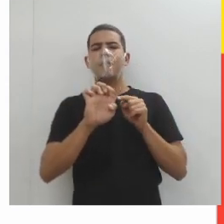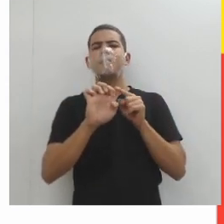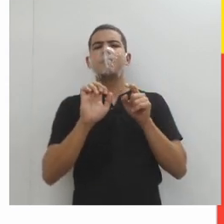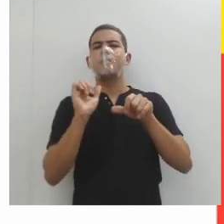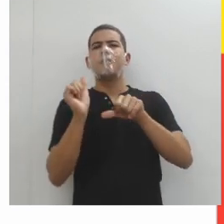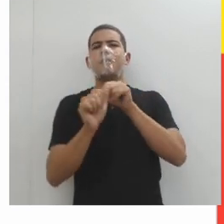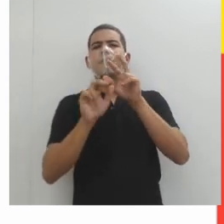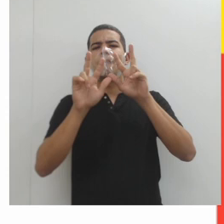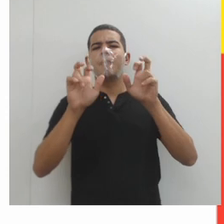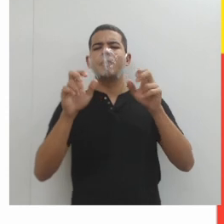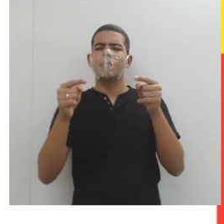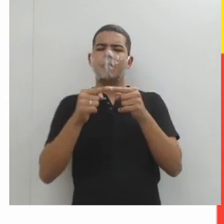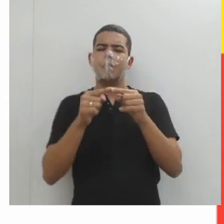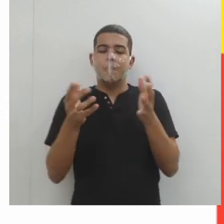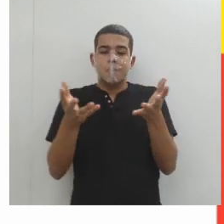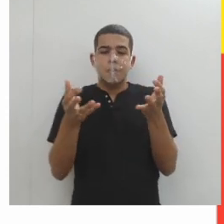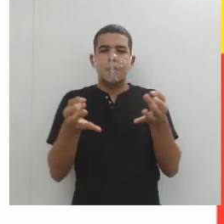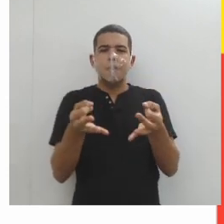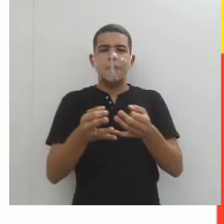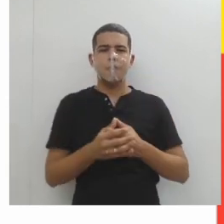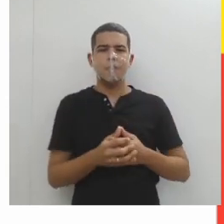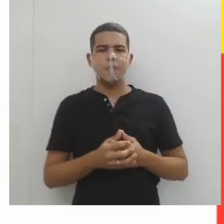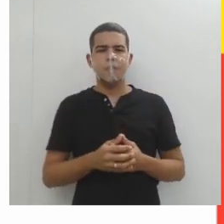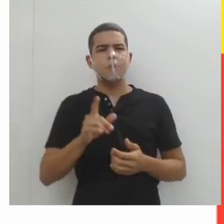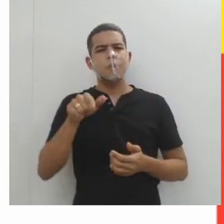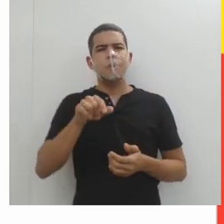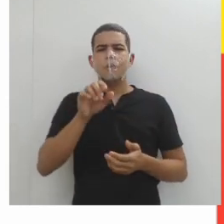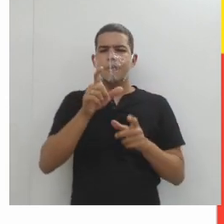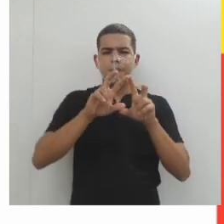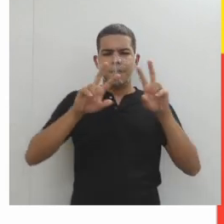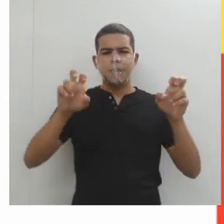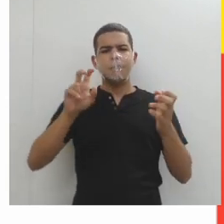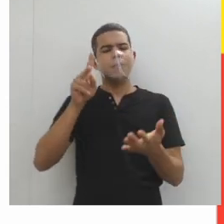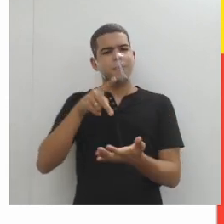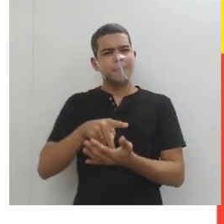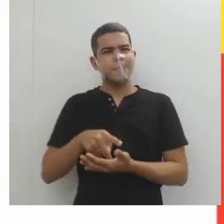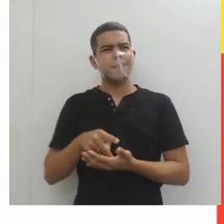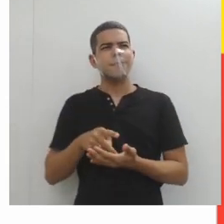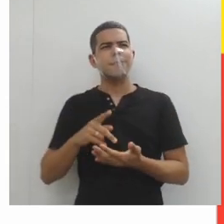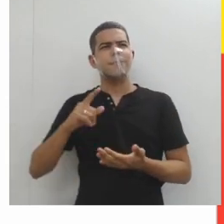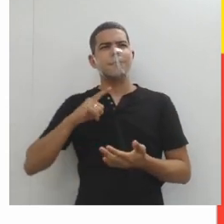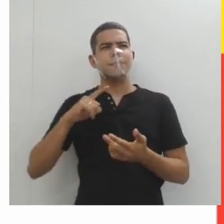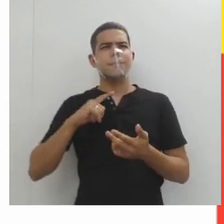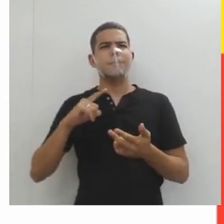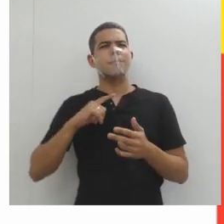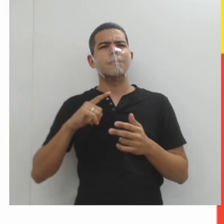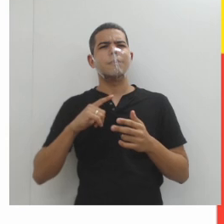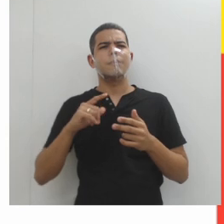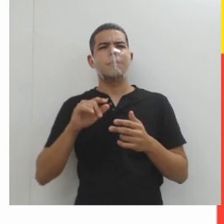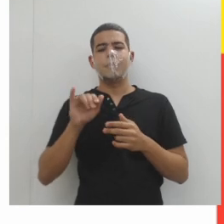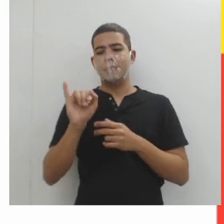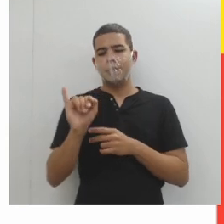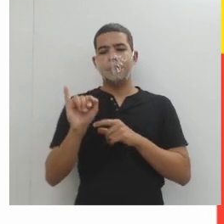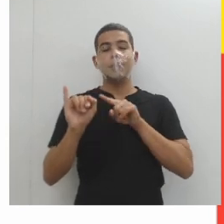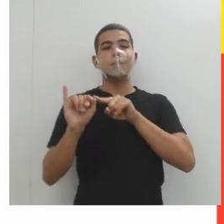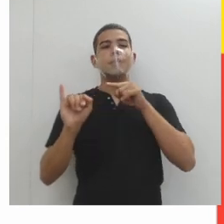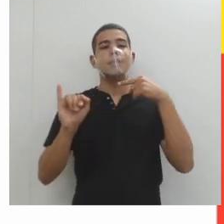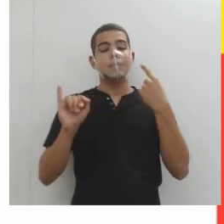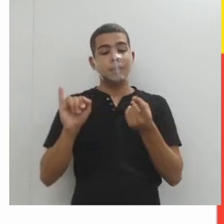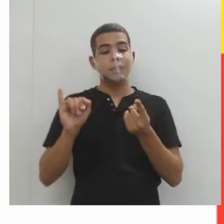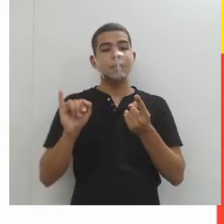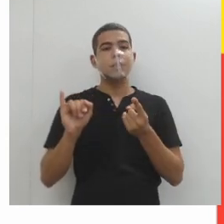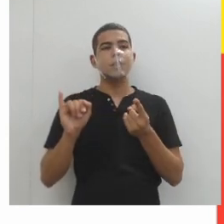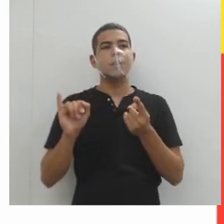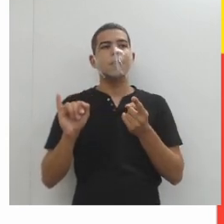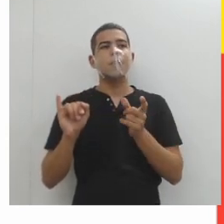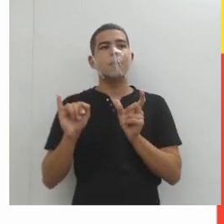nessa frase no present perfect? É uma frase afirmativa, então coloca primeiro o pronome, que já está lá, I, depois o verbo auxiliar